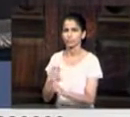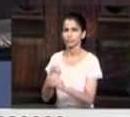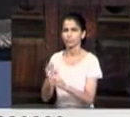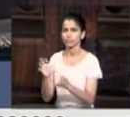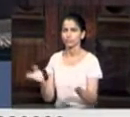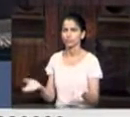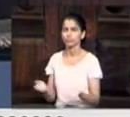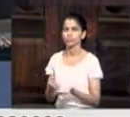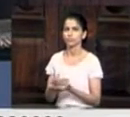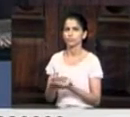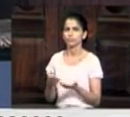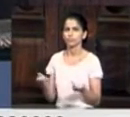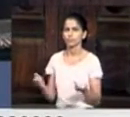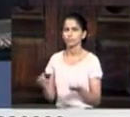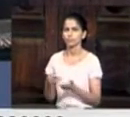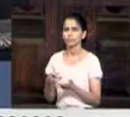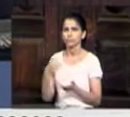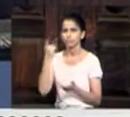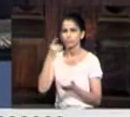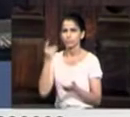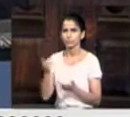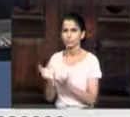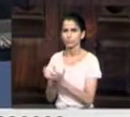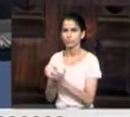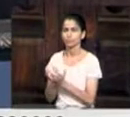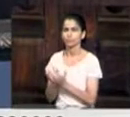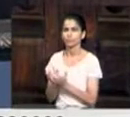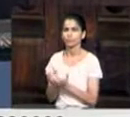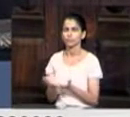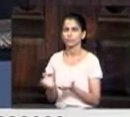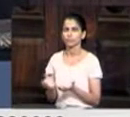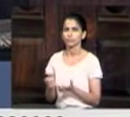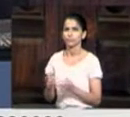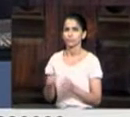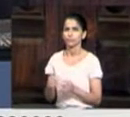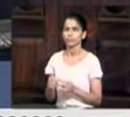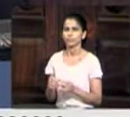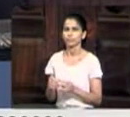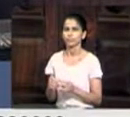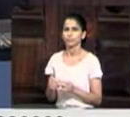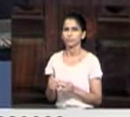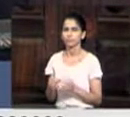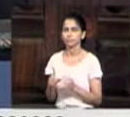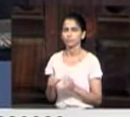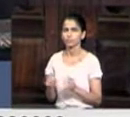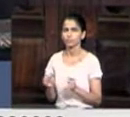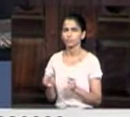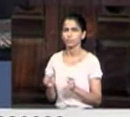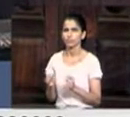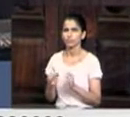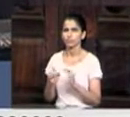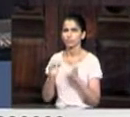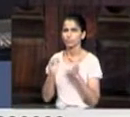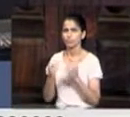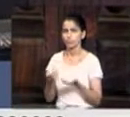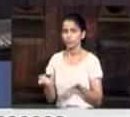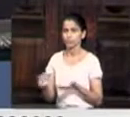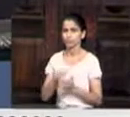Dr. Giulianelli, deputado Serafini e eu mesmo, estivemos na Defensoria Geral do